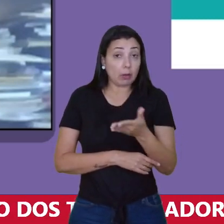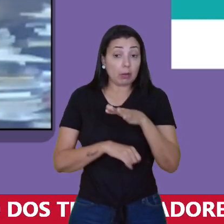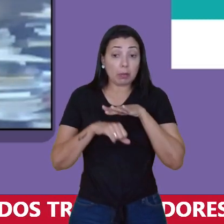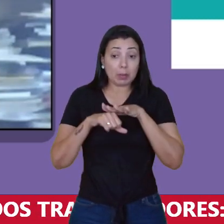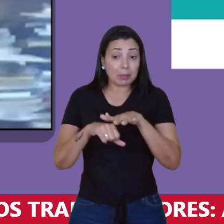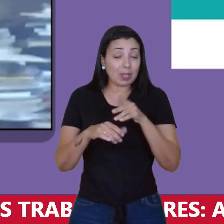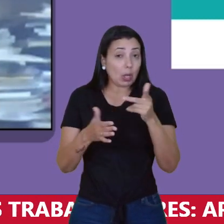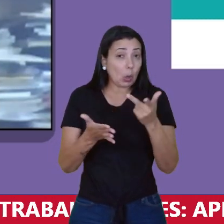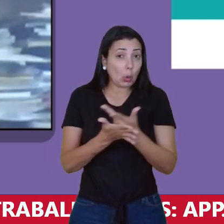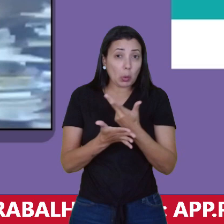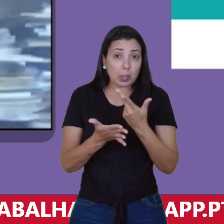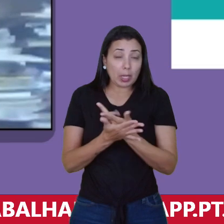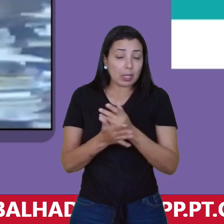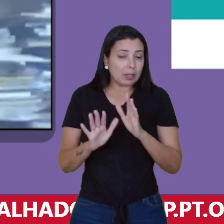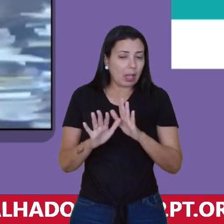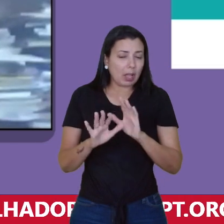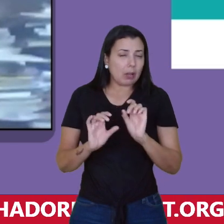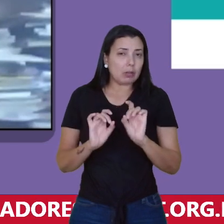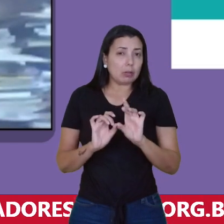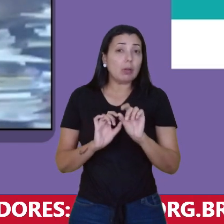não acontece por acaso,